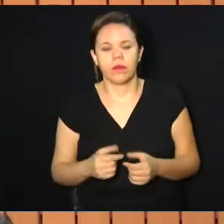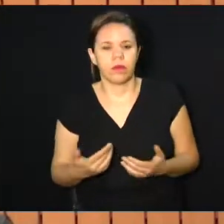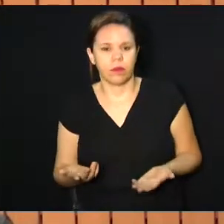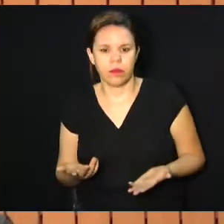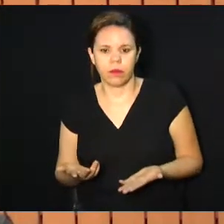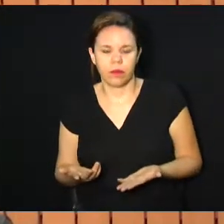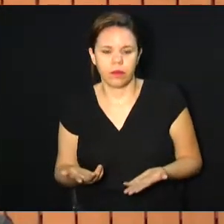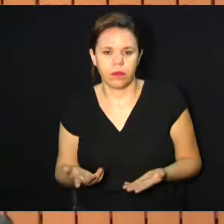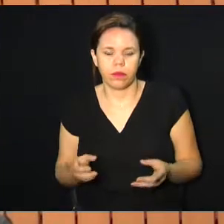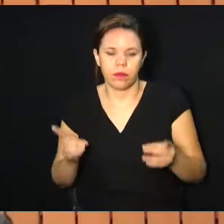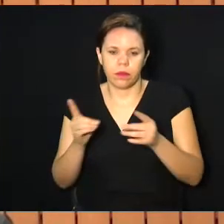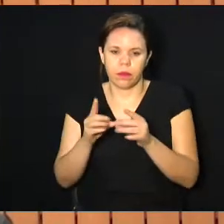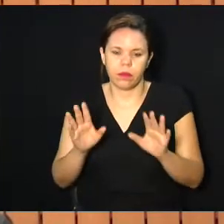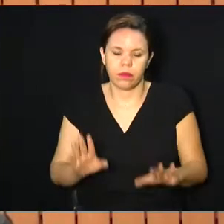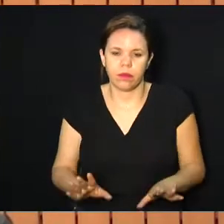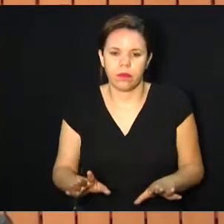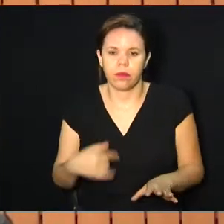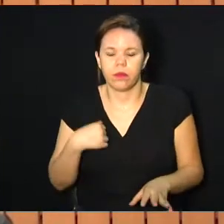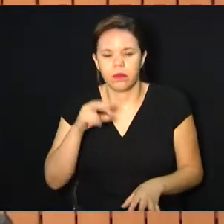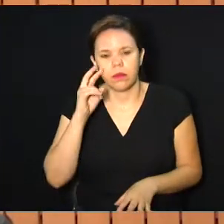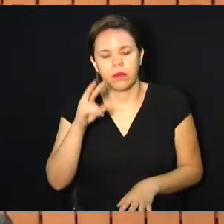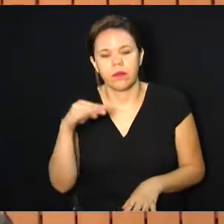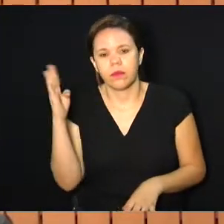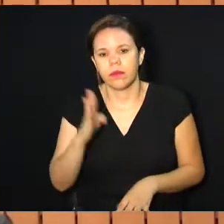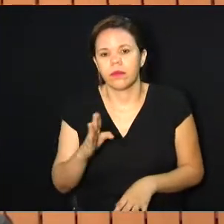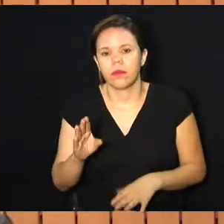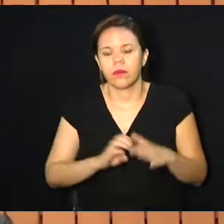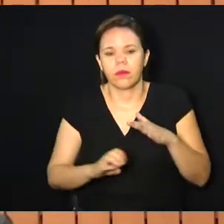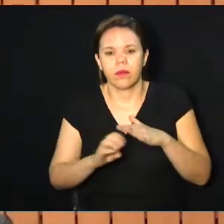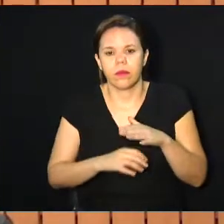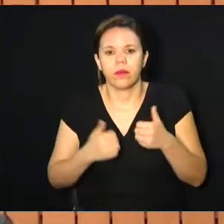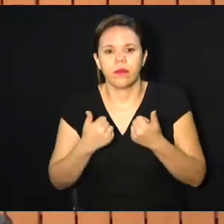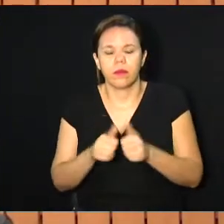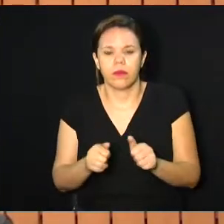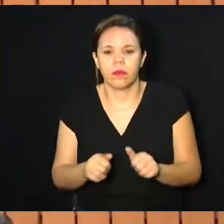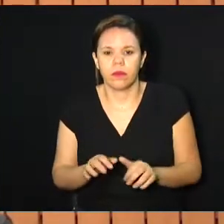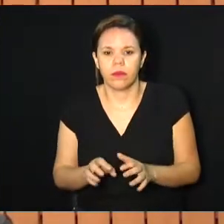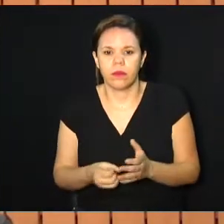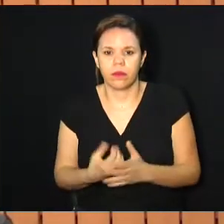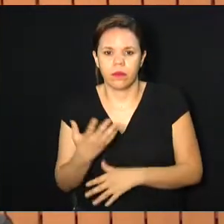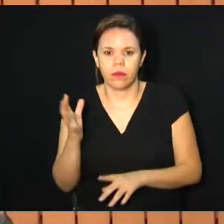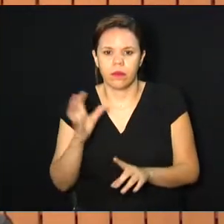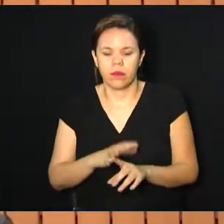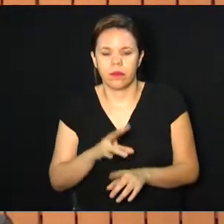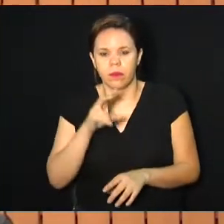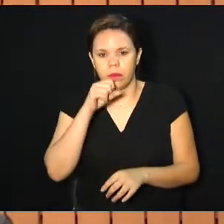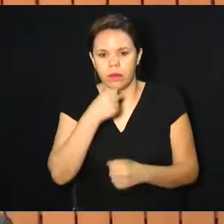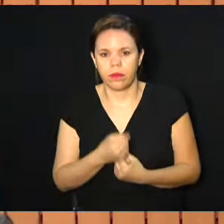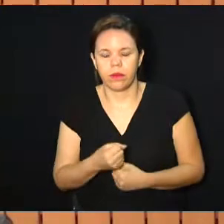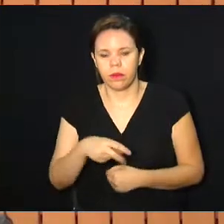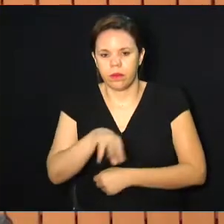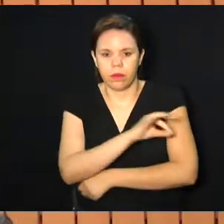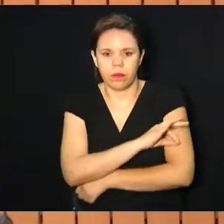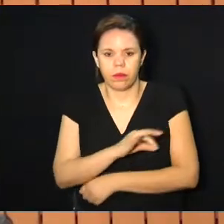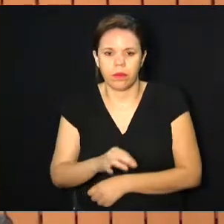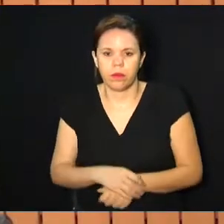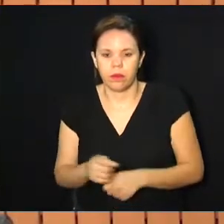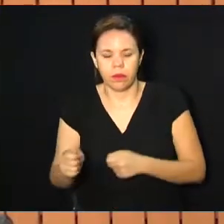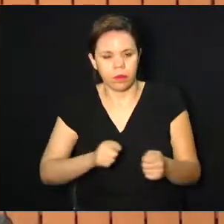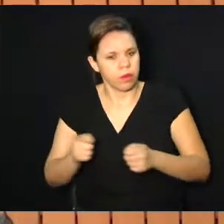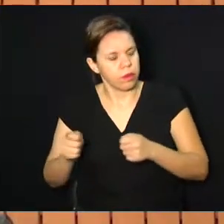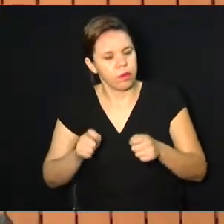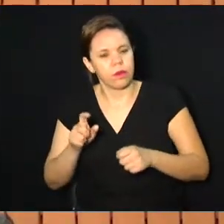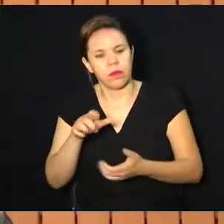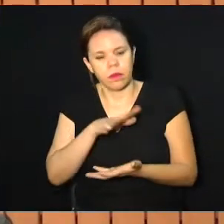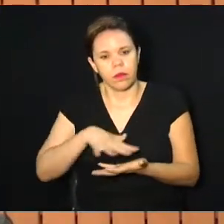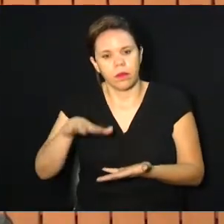o serviço. Mas o que a gente vê no Brasil é que as empresas de ônibus que, enfim, têm influência bem forte sobre as prefeituras, dominam os setores,